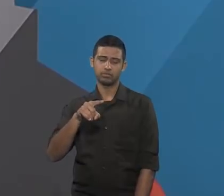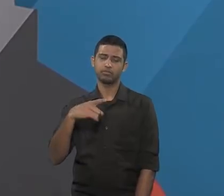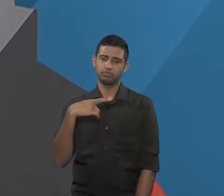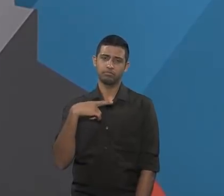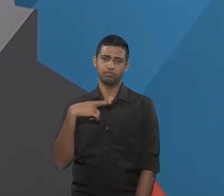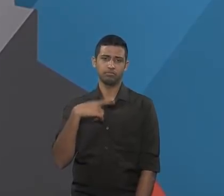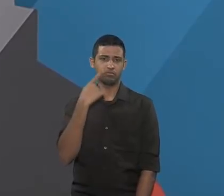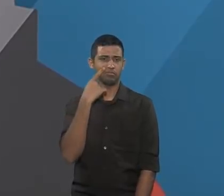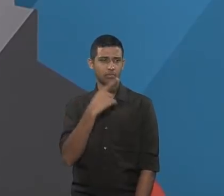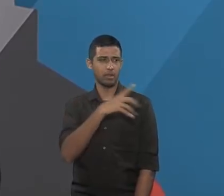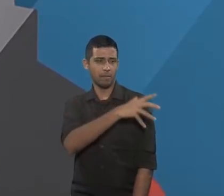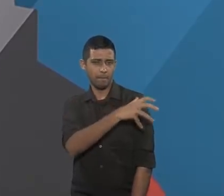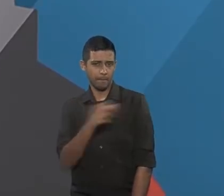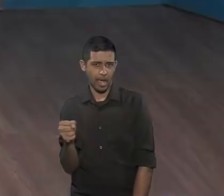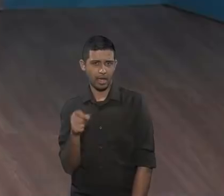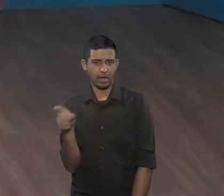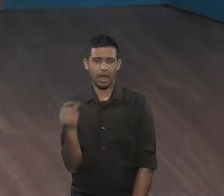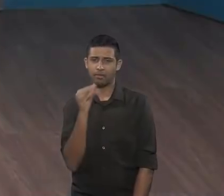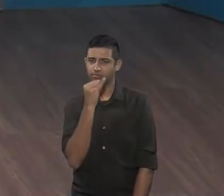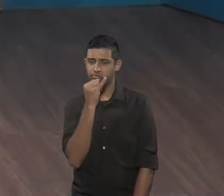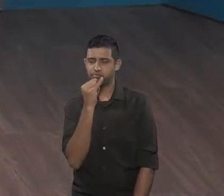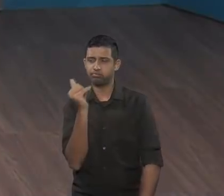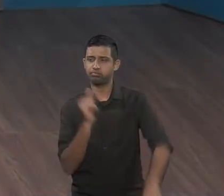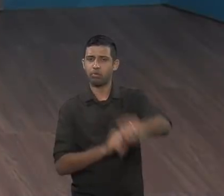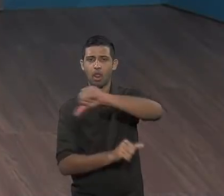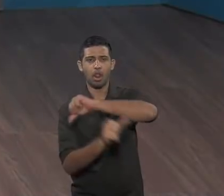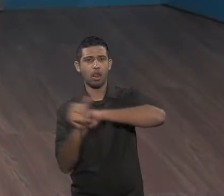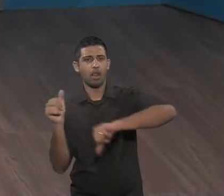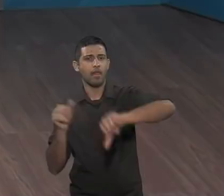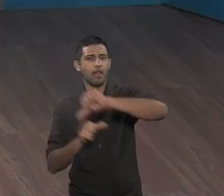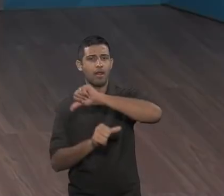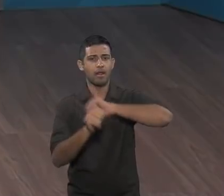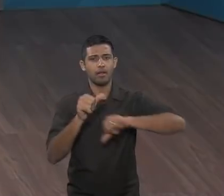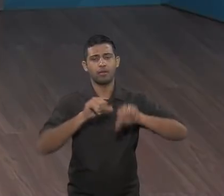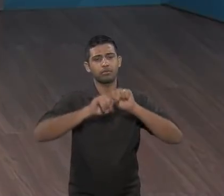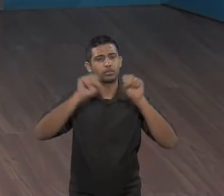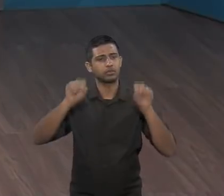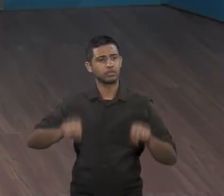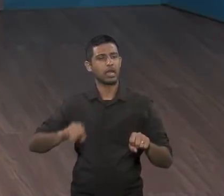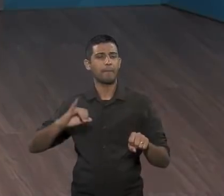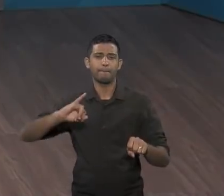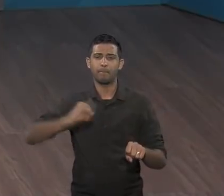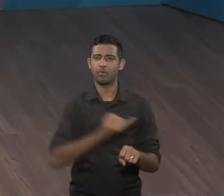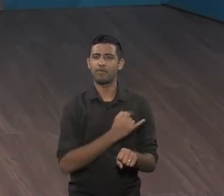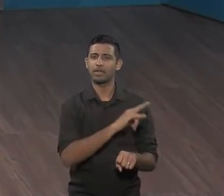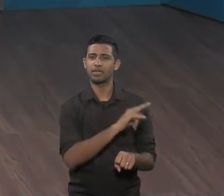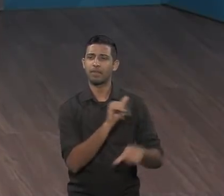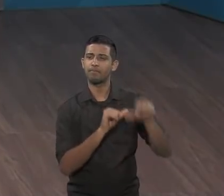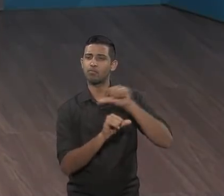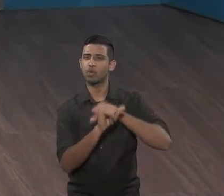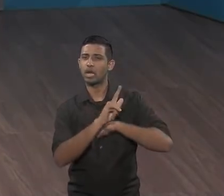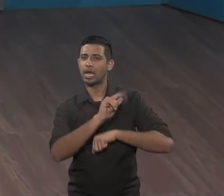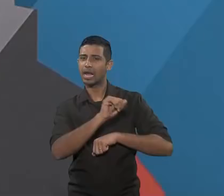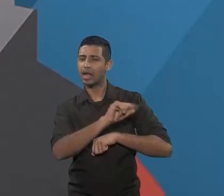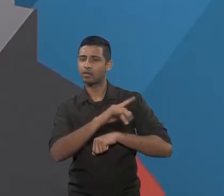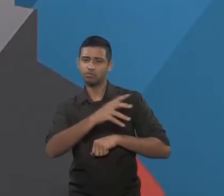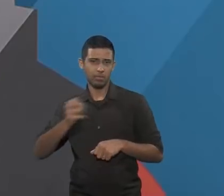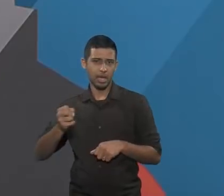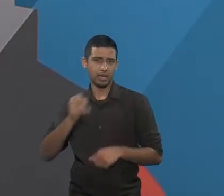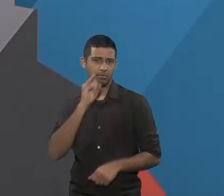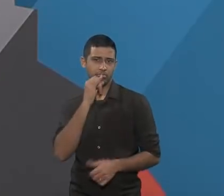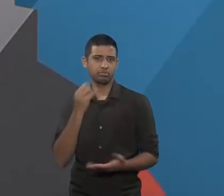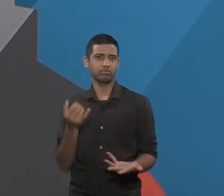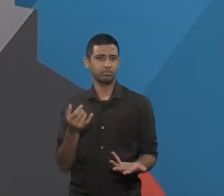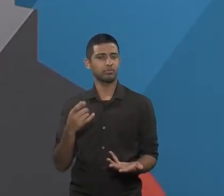para botar energia nas plataformas, enfim. Ela reinjeta para aproveitamento. Então, ainda tem